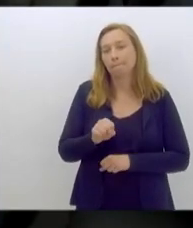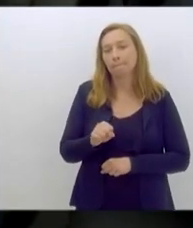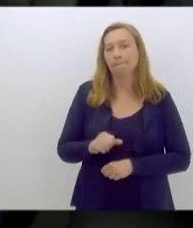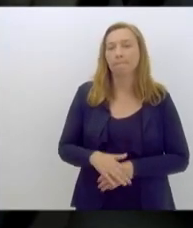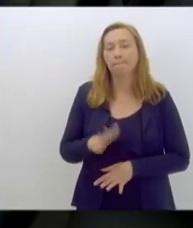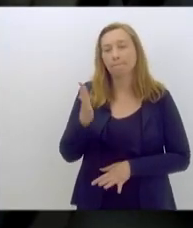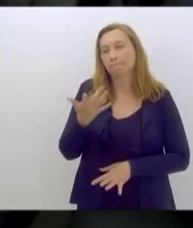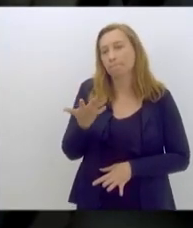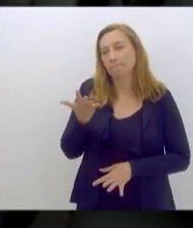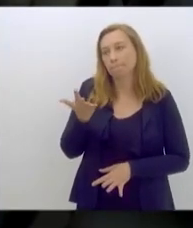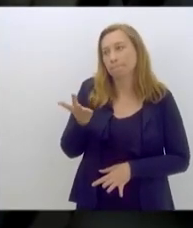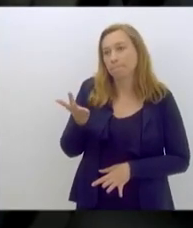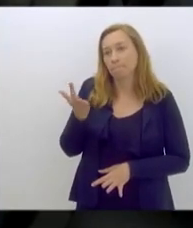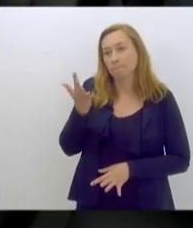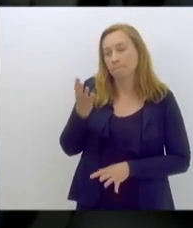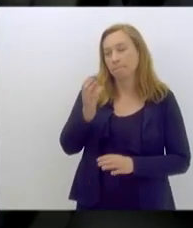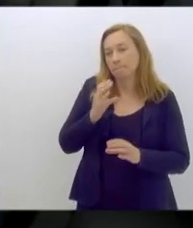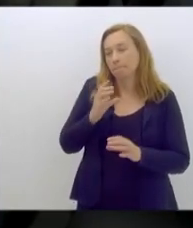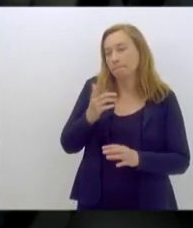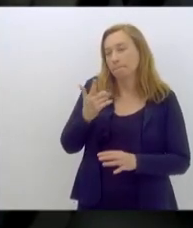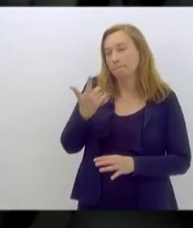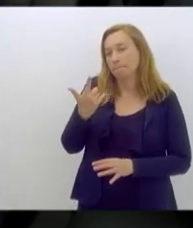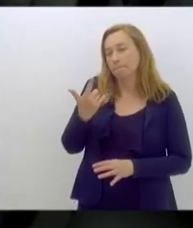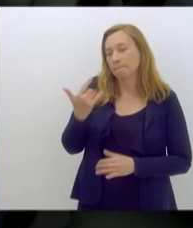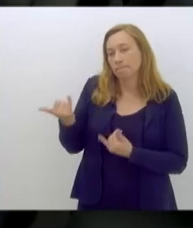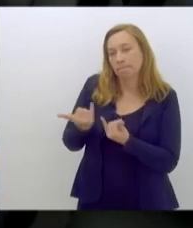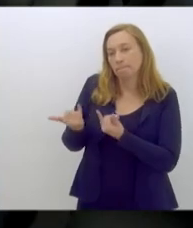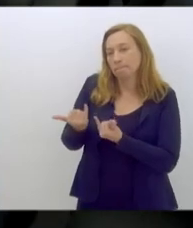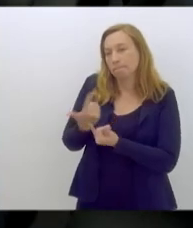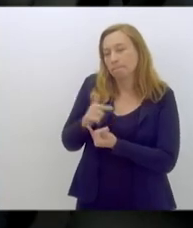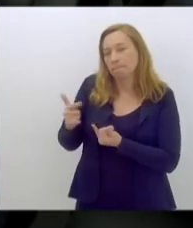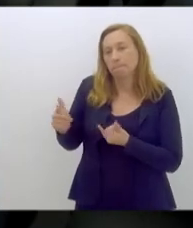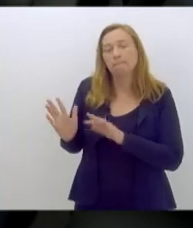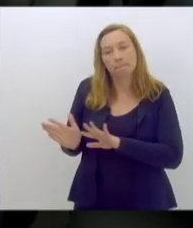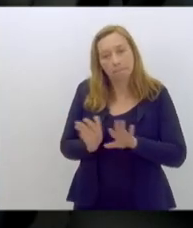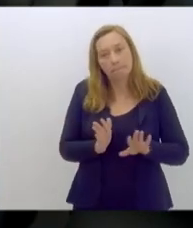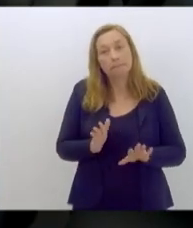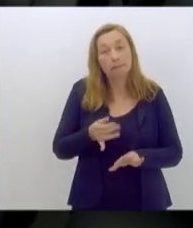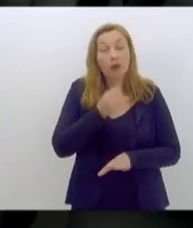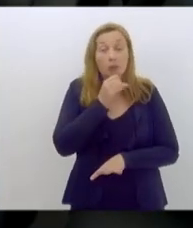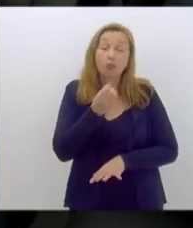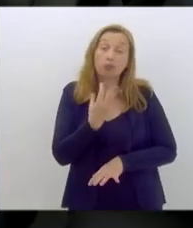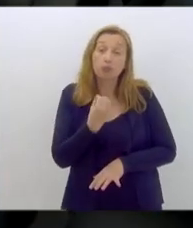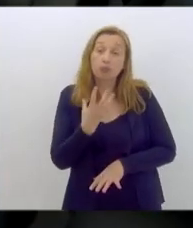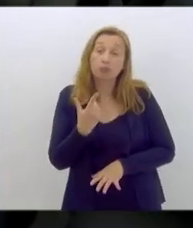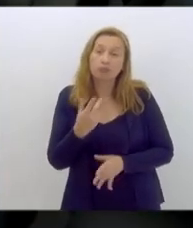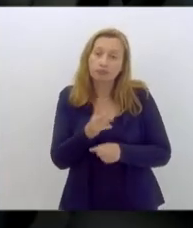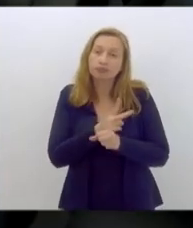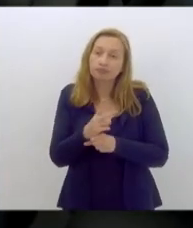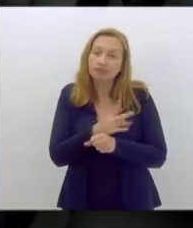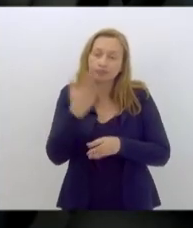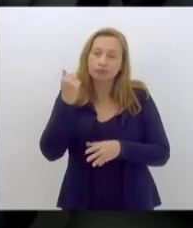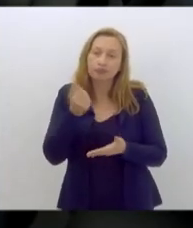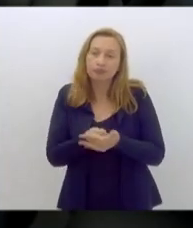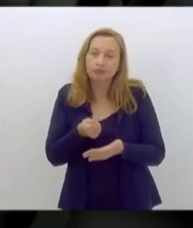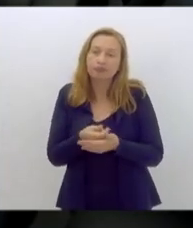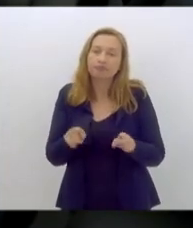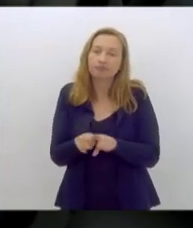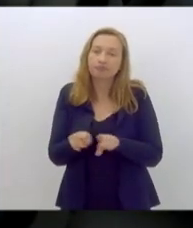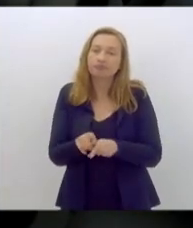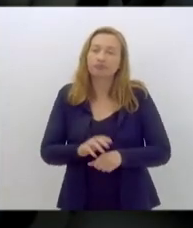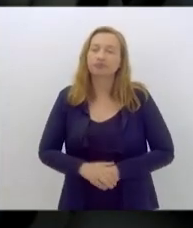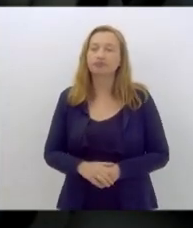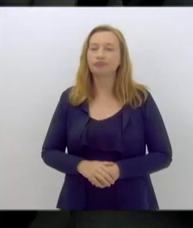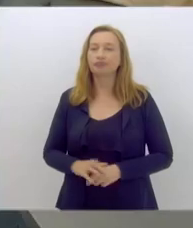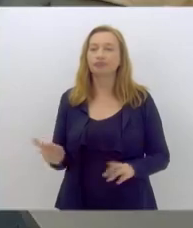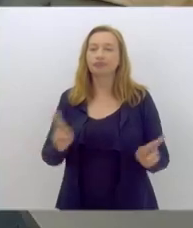eu não tenho não tenho como te responder isso agora mas é até um bom exercício para que a gente busque isso também cobre isso com